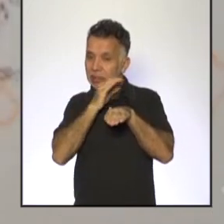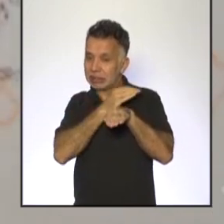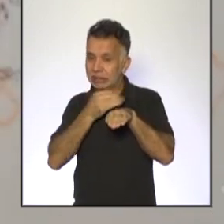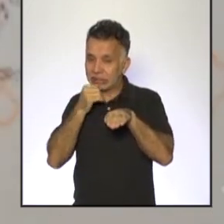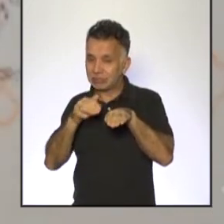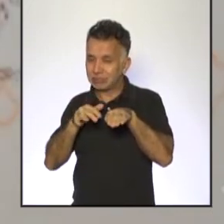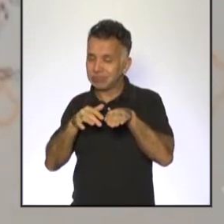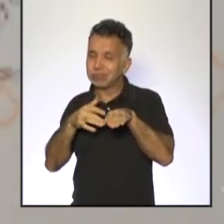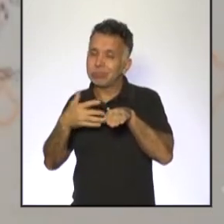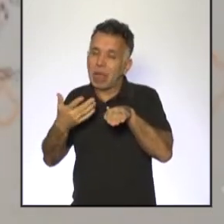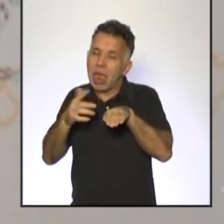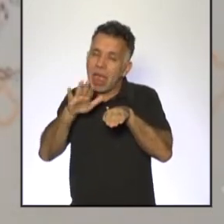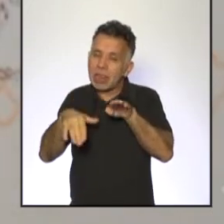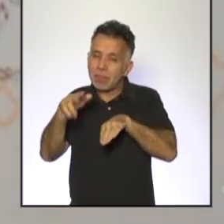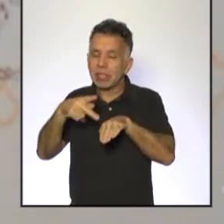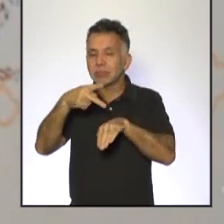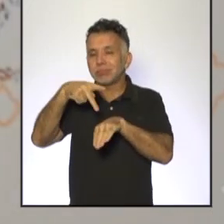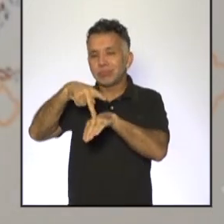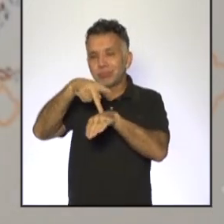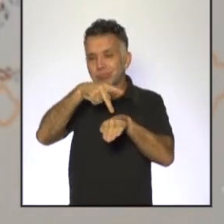para algumas rochas,